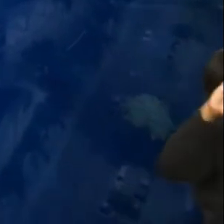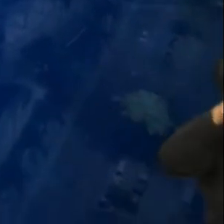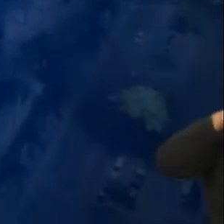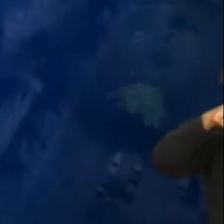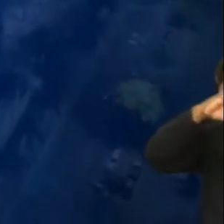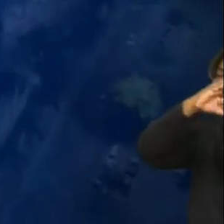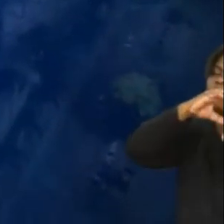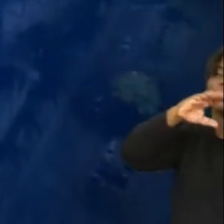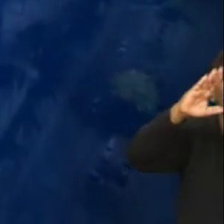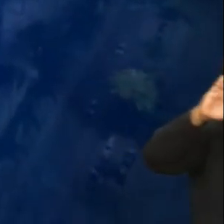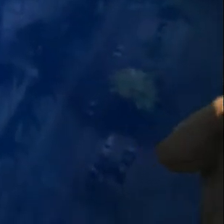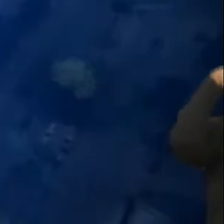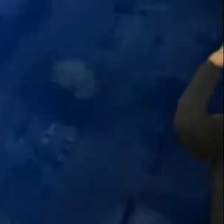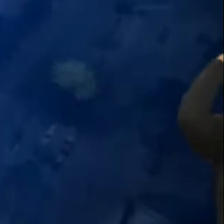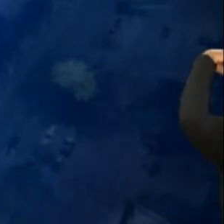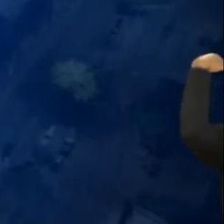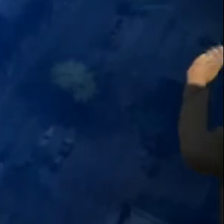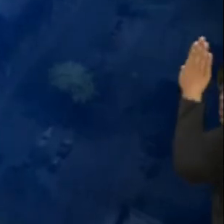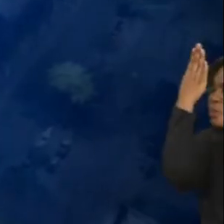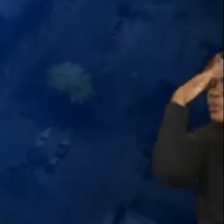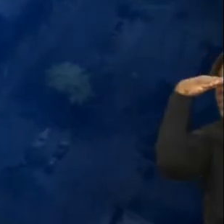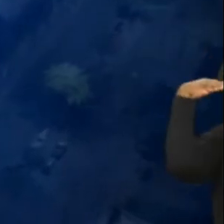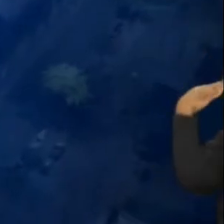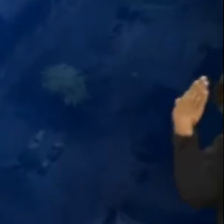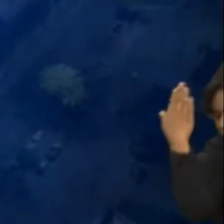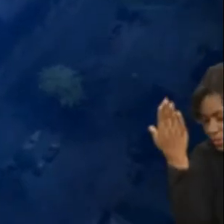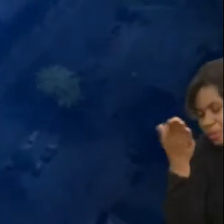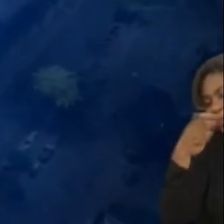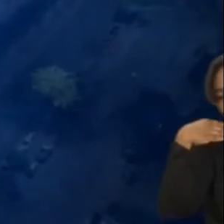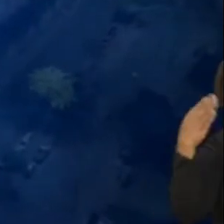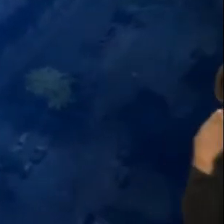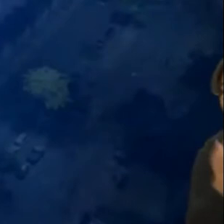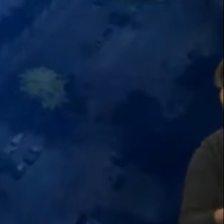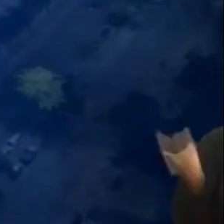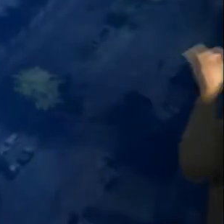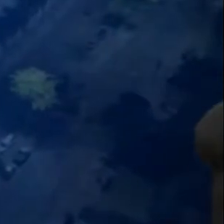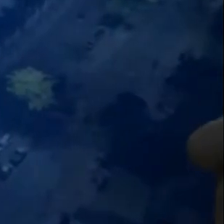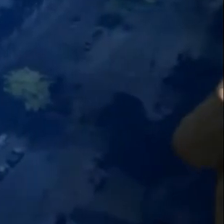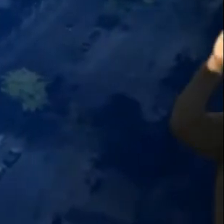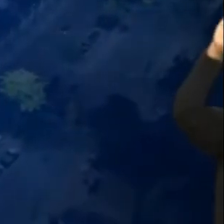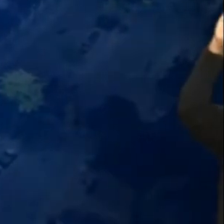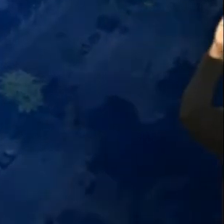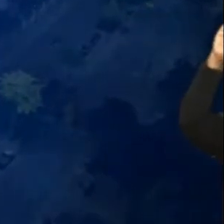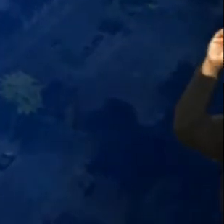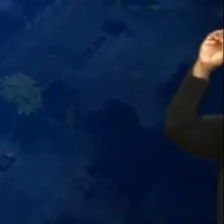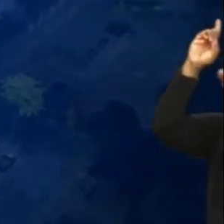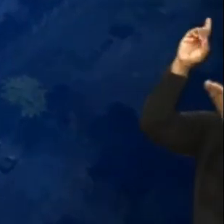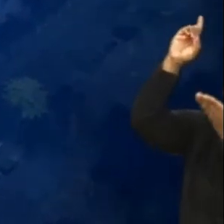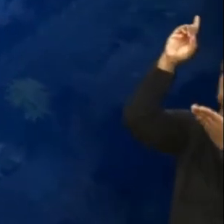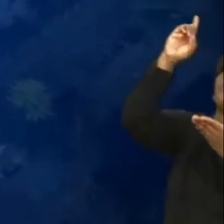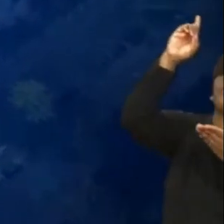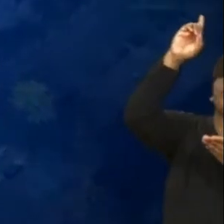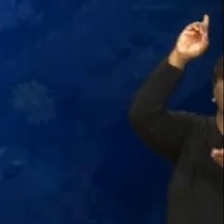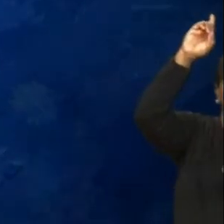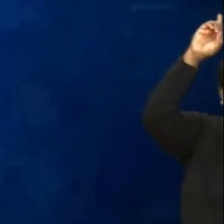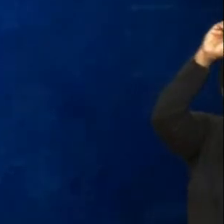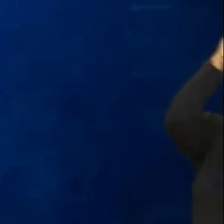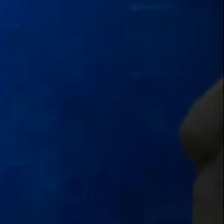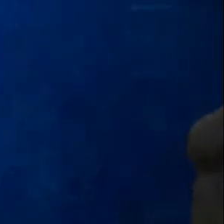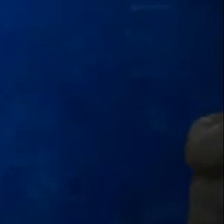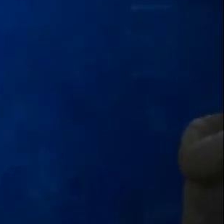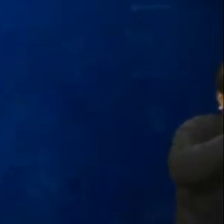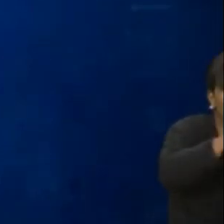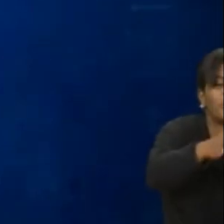Cânticos e júbilos. Cânticos e júbilos. Pois tu és. Pois tu és. O